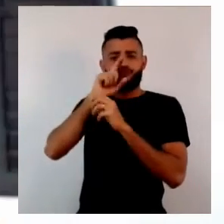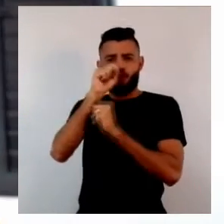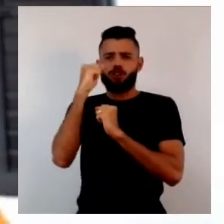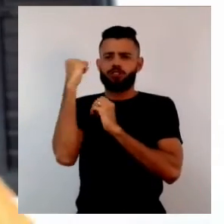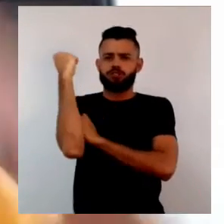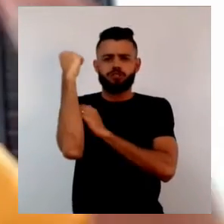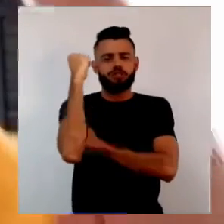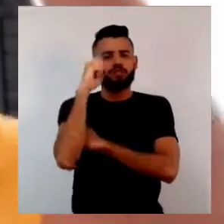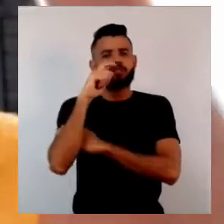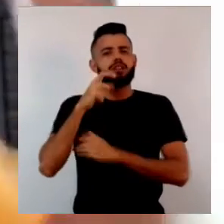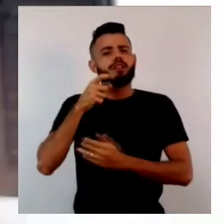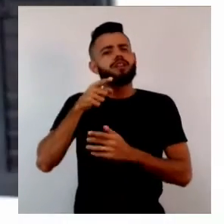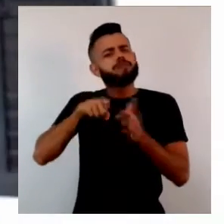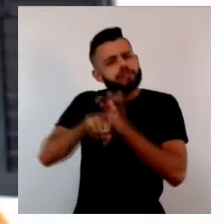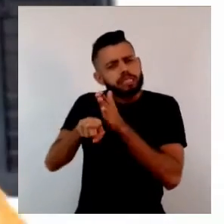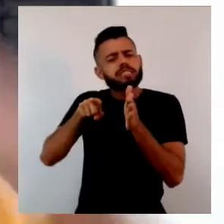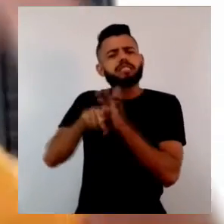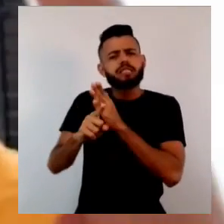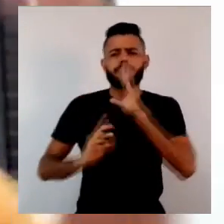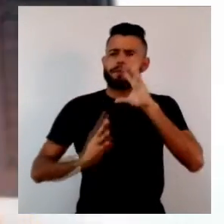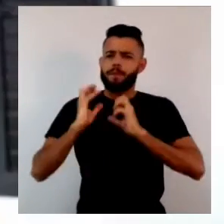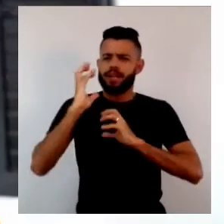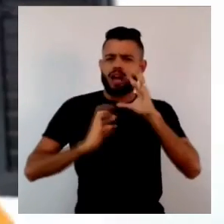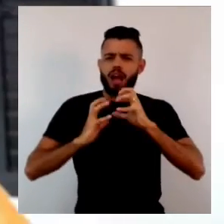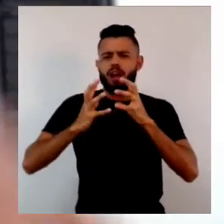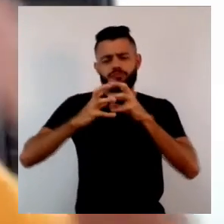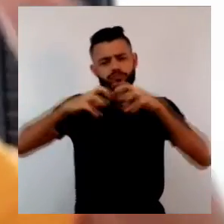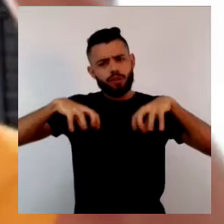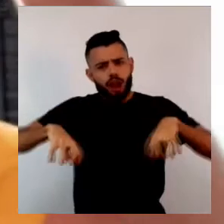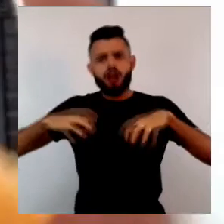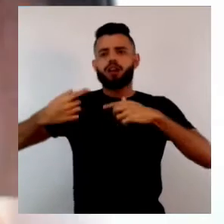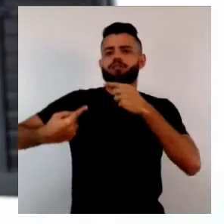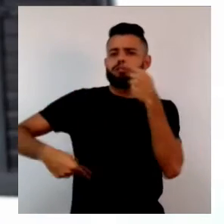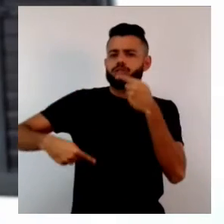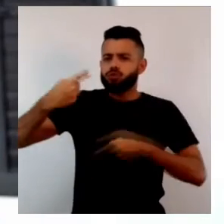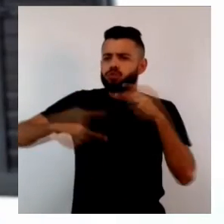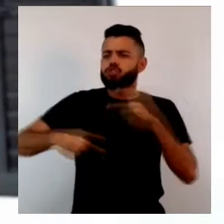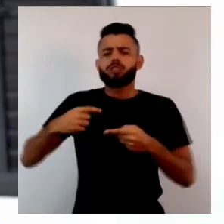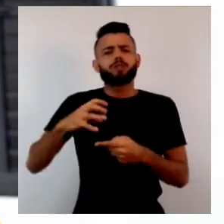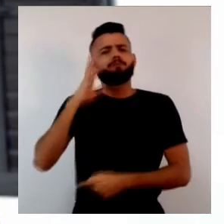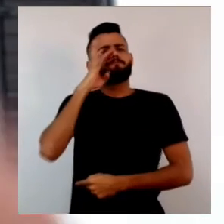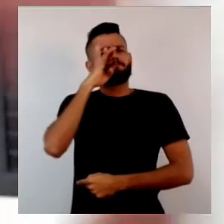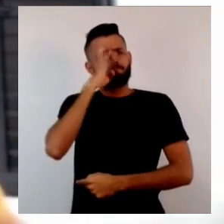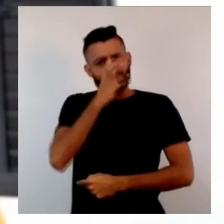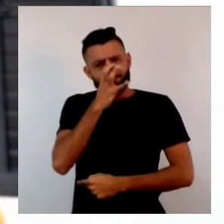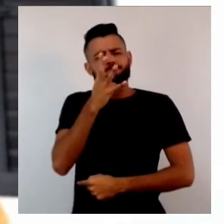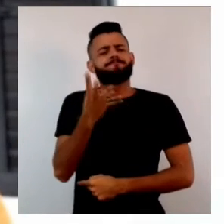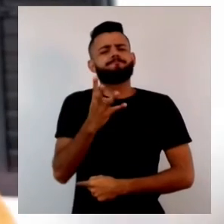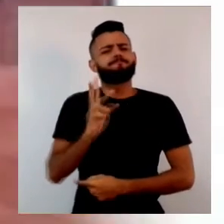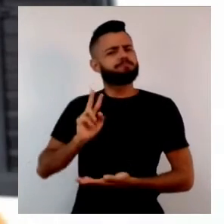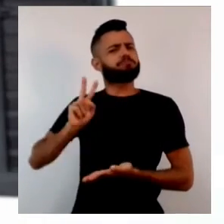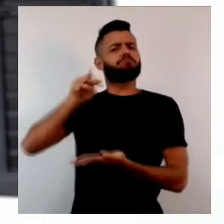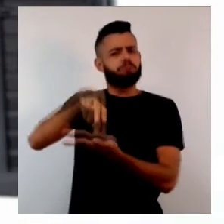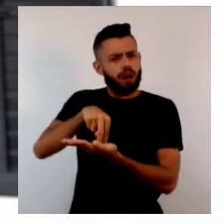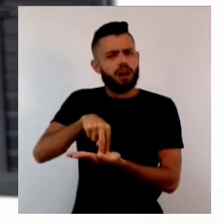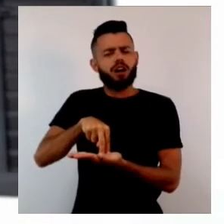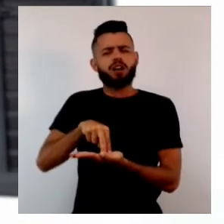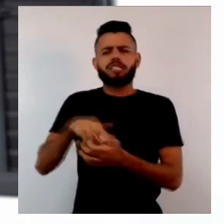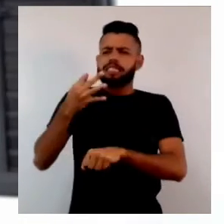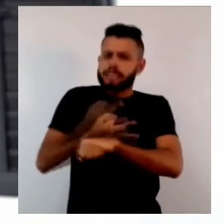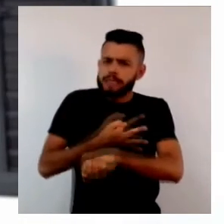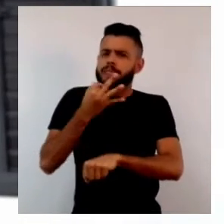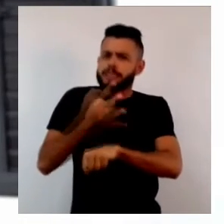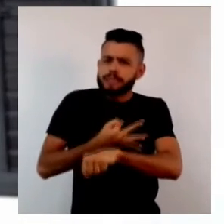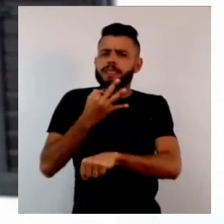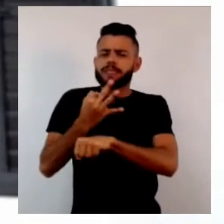de polarizar, de discutir, de bater o pé, de falar não e tudo mais, para que, quem sabe, em um outro